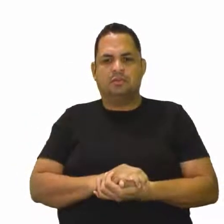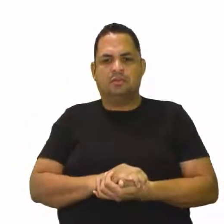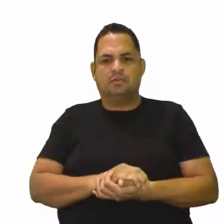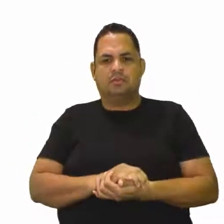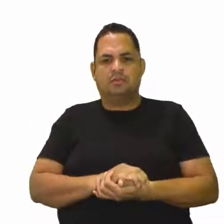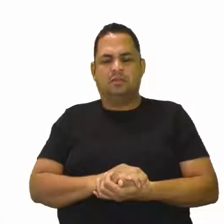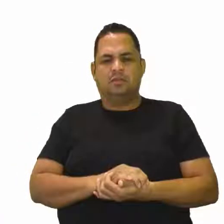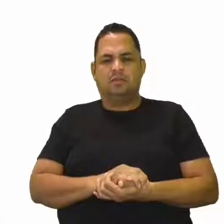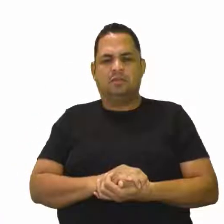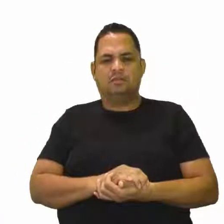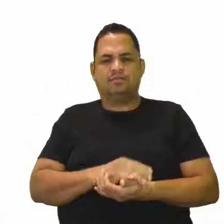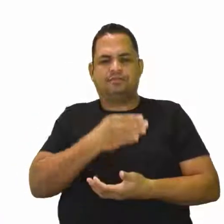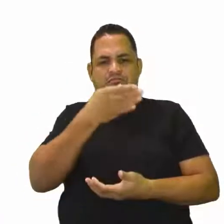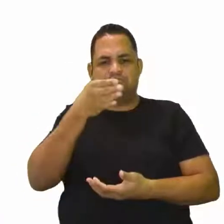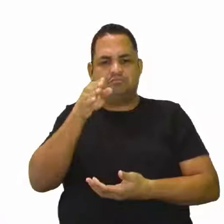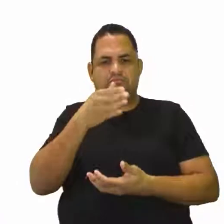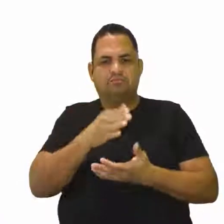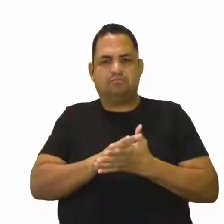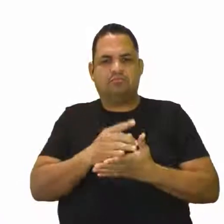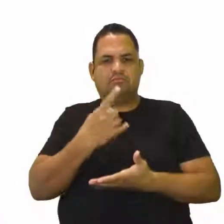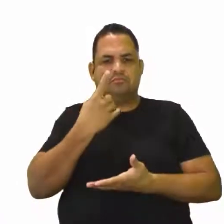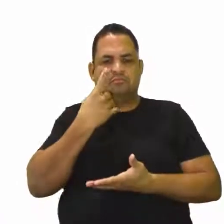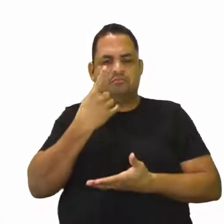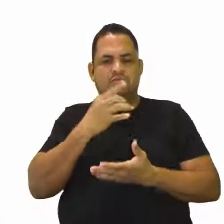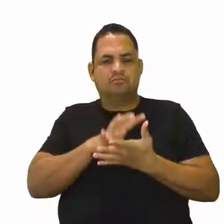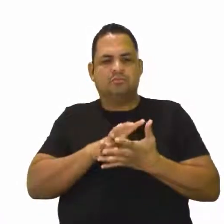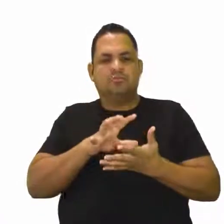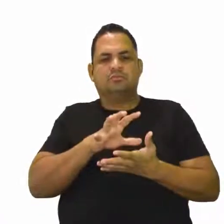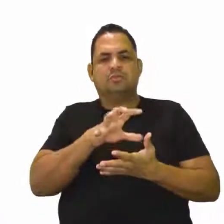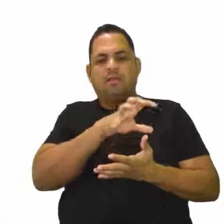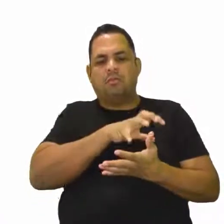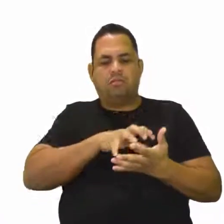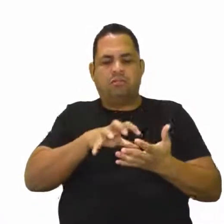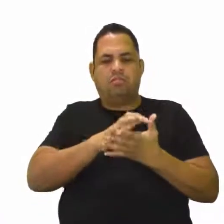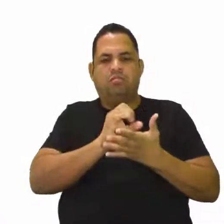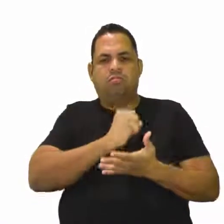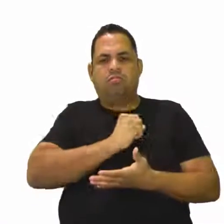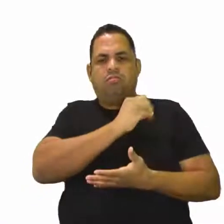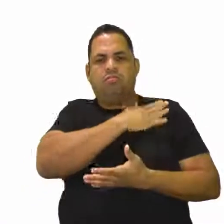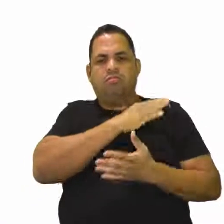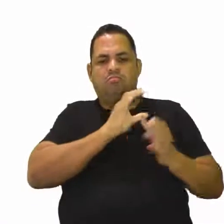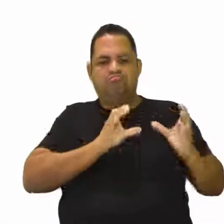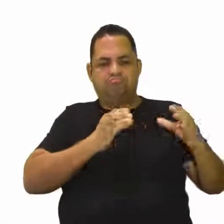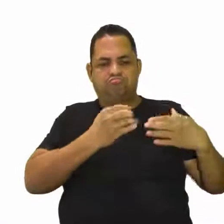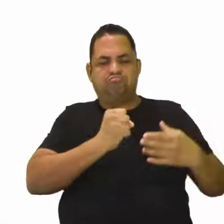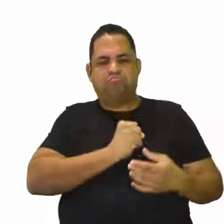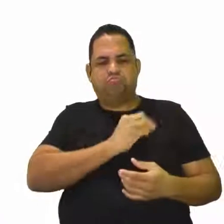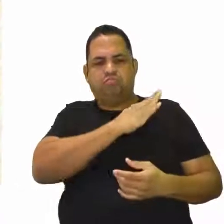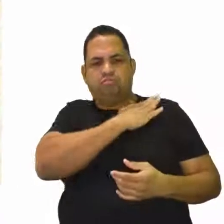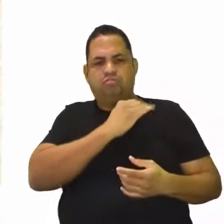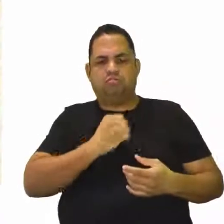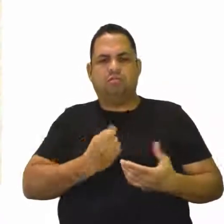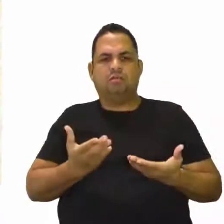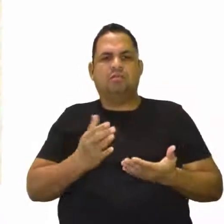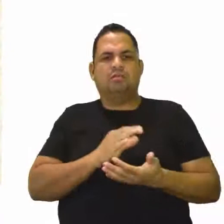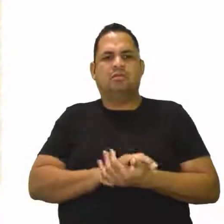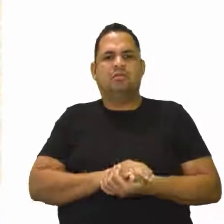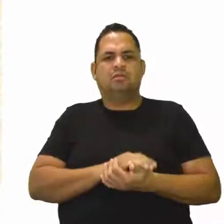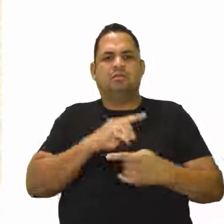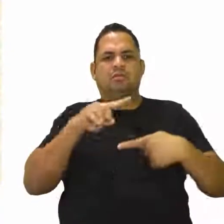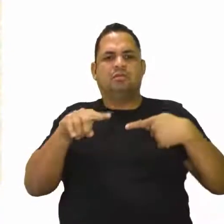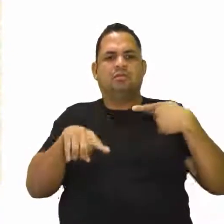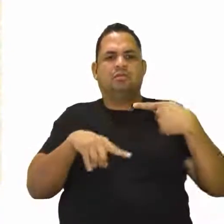Olha a população segurando E aí houve um levante militar. Os quartéis se levantaram.